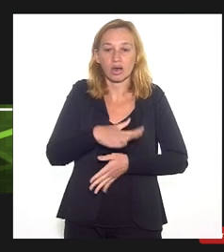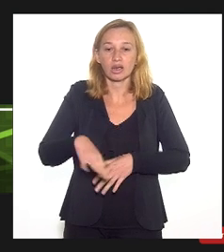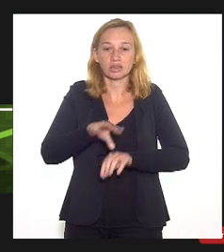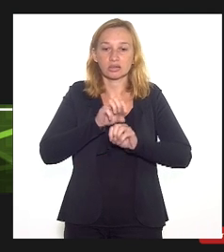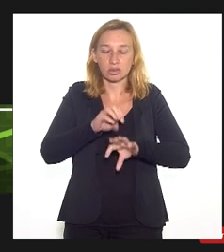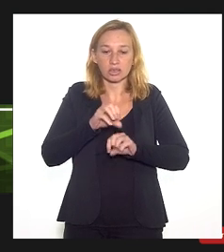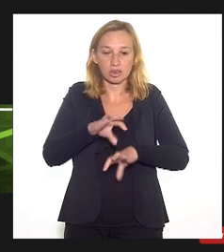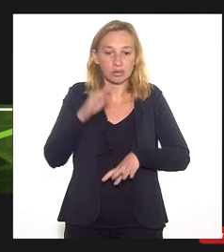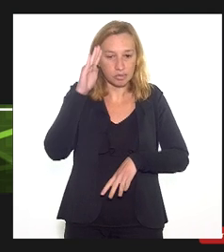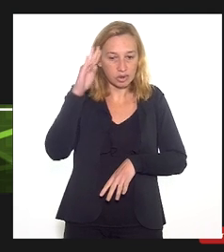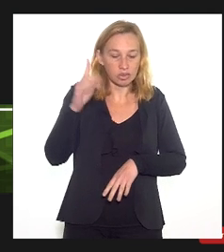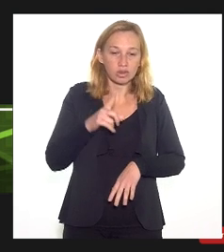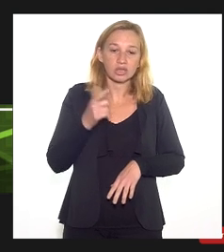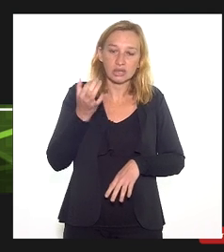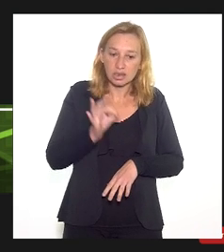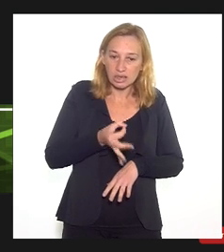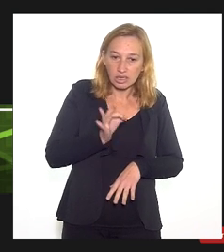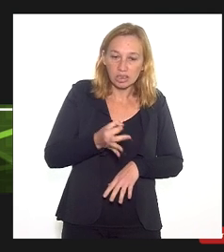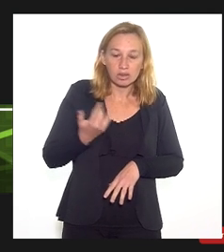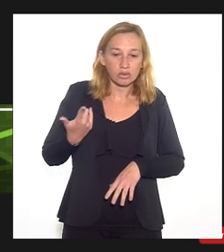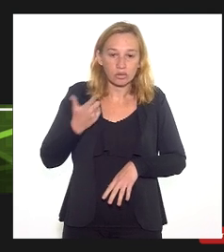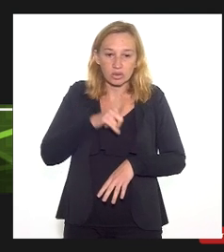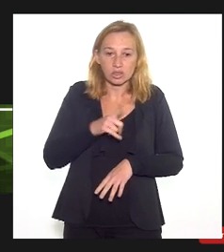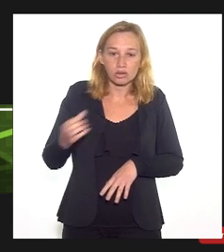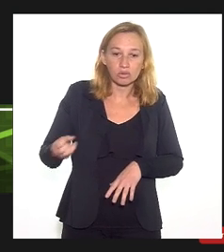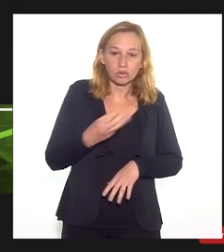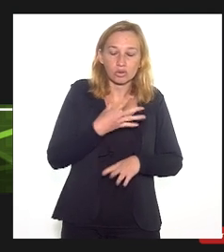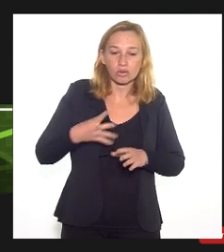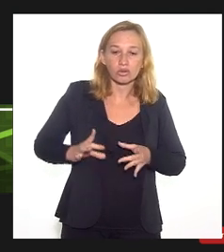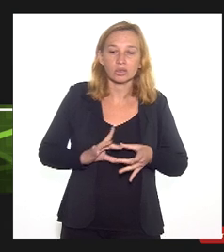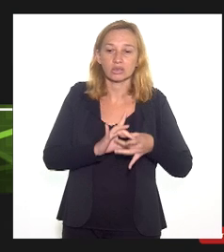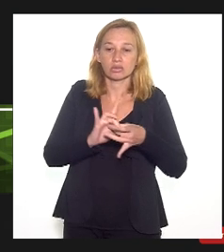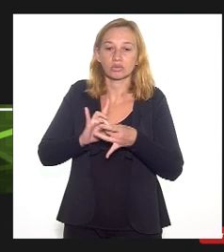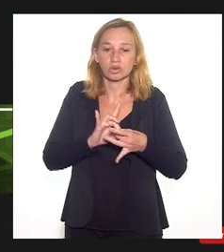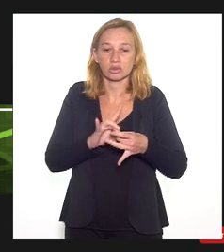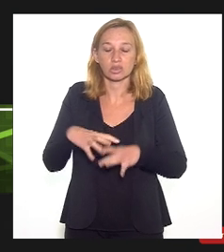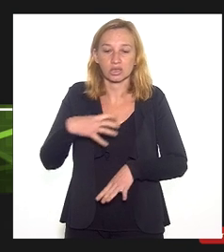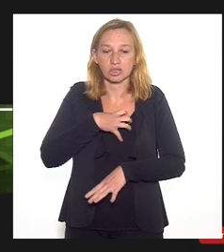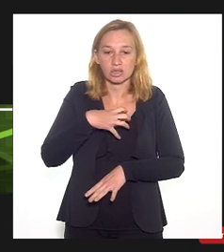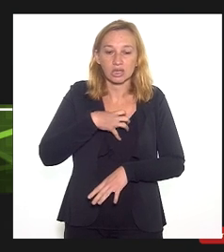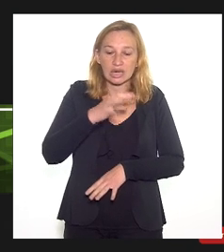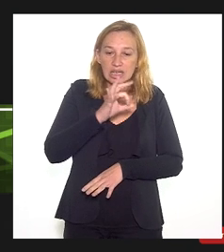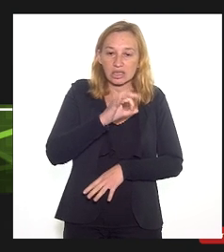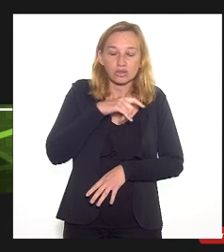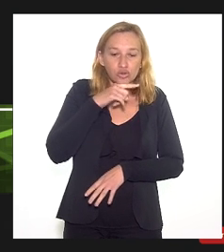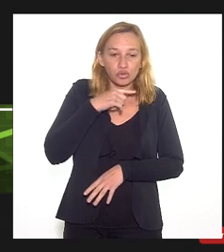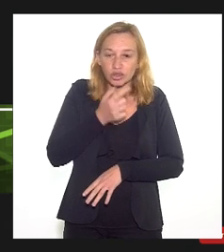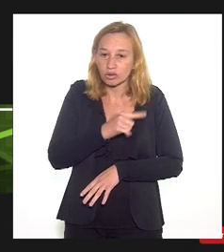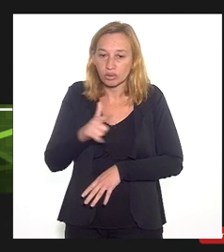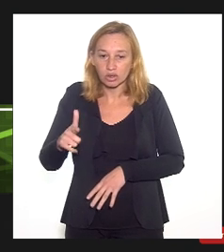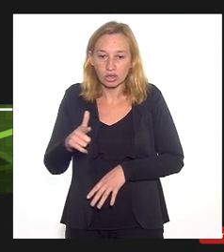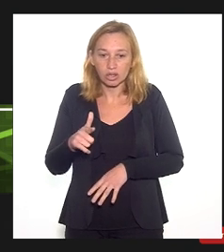fundamental que a gente consiga fazer de fato uma nova unificação nesse sentido porque sem dúvida nenhuma os ataques que a UERJ vem sofrendo são gravíssimos